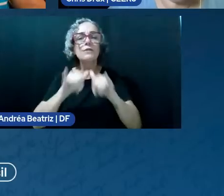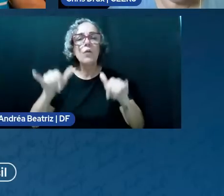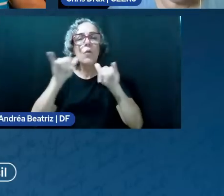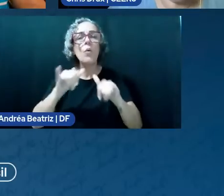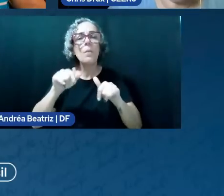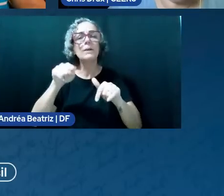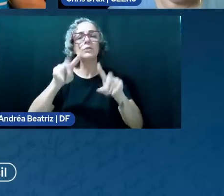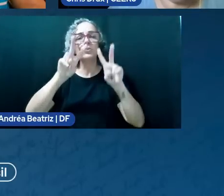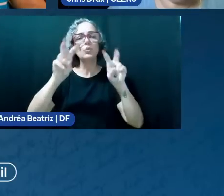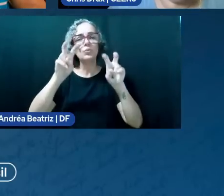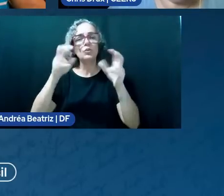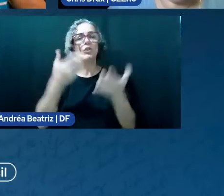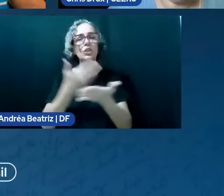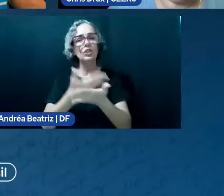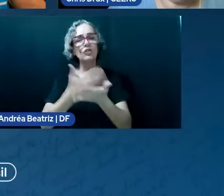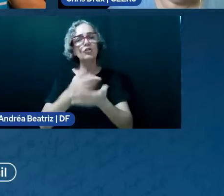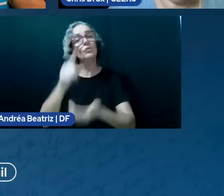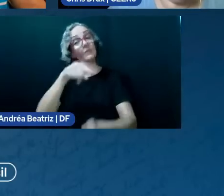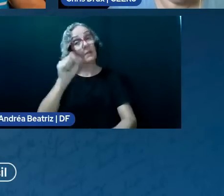estudo, acesse o nosso Telegram,